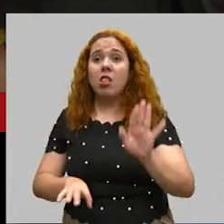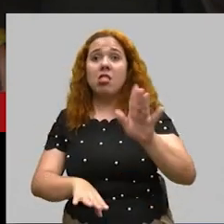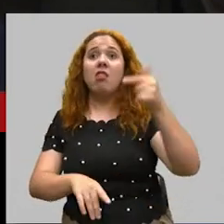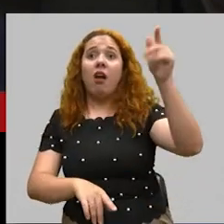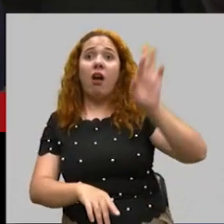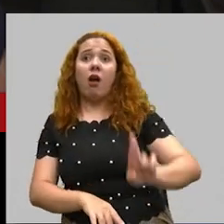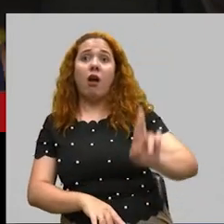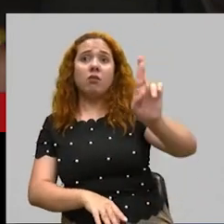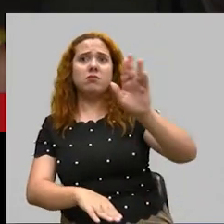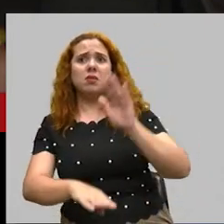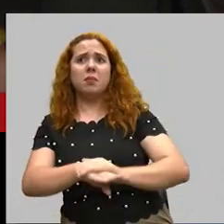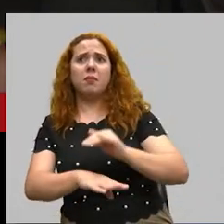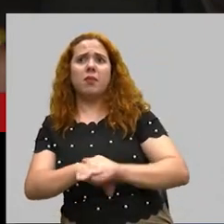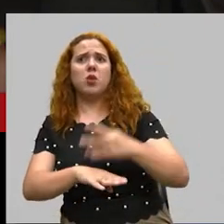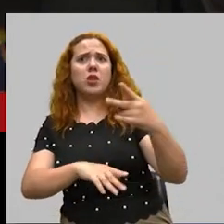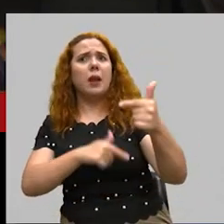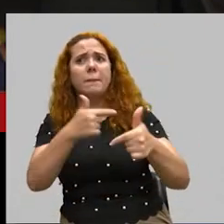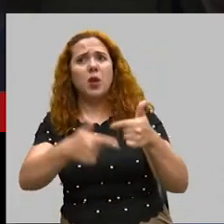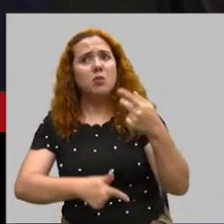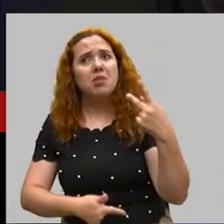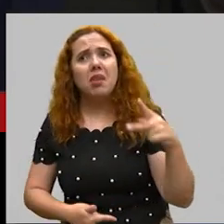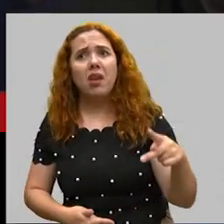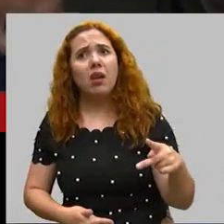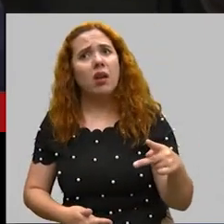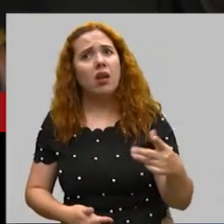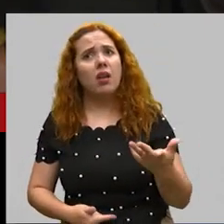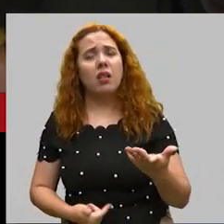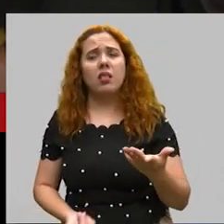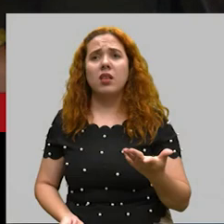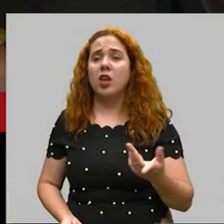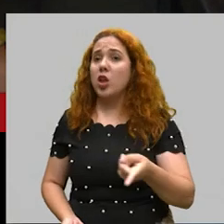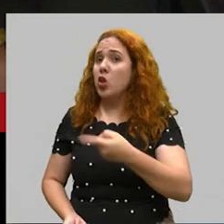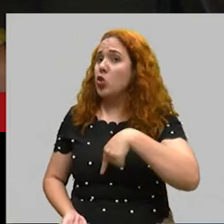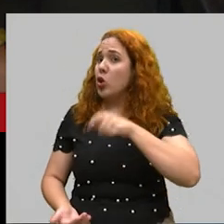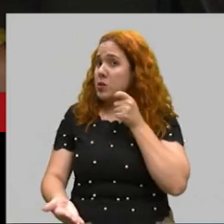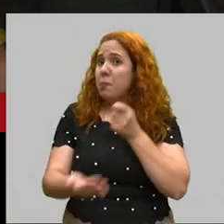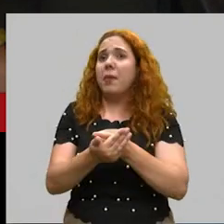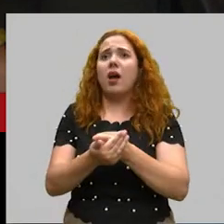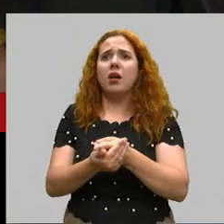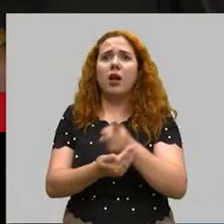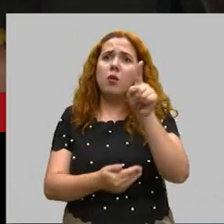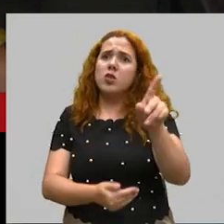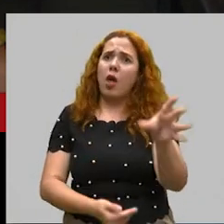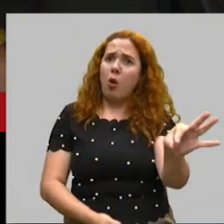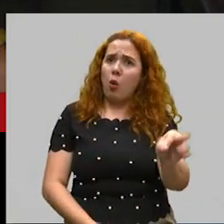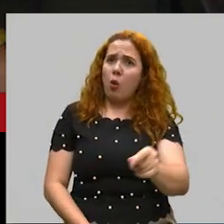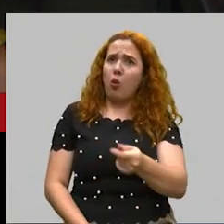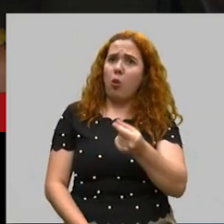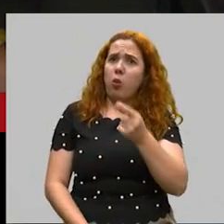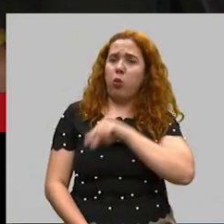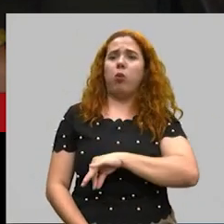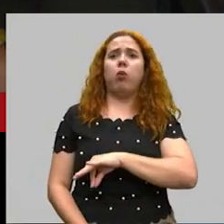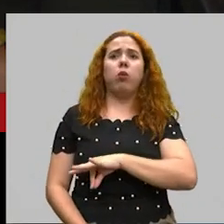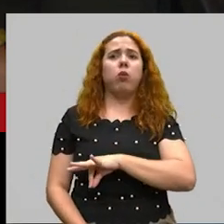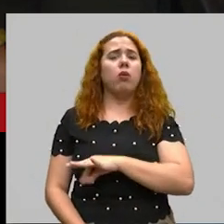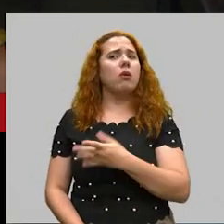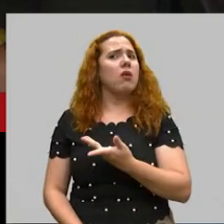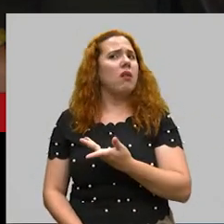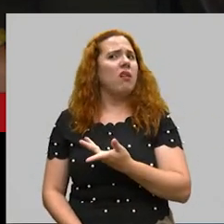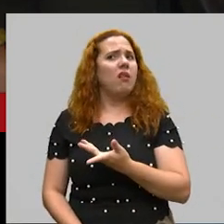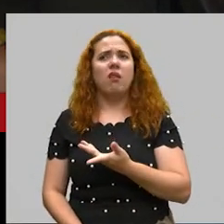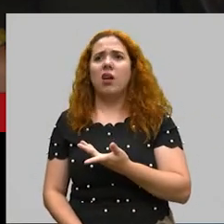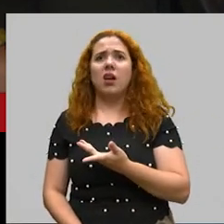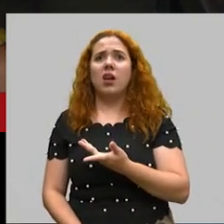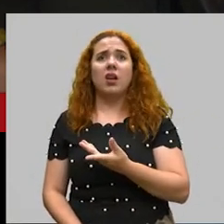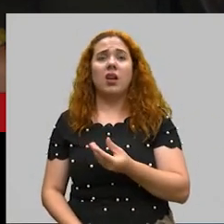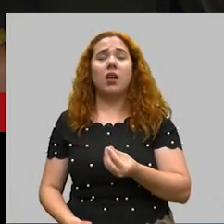público é o papel dele como servidor que nós pagamos o salário dele o salário dele não não é uma